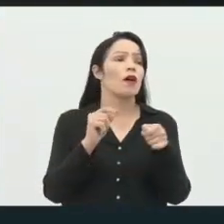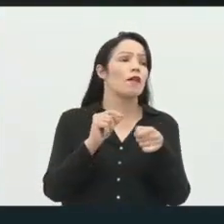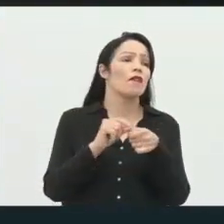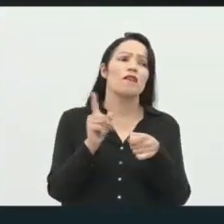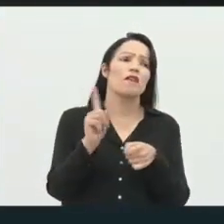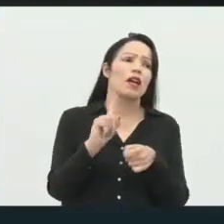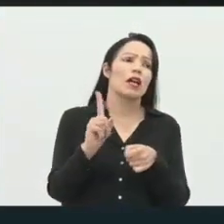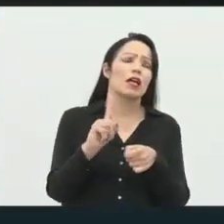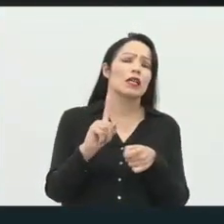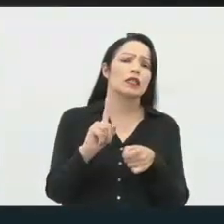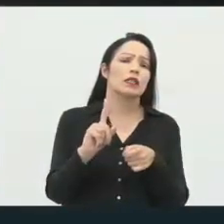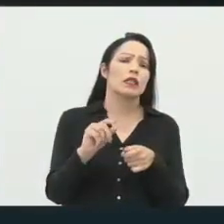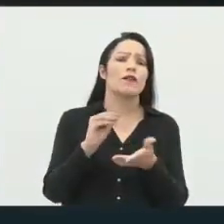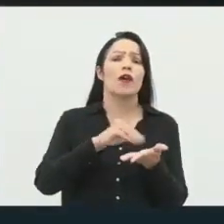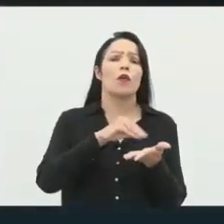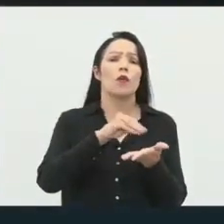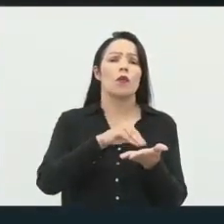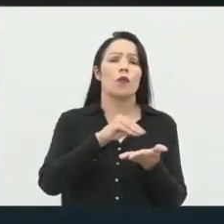realizado